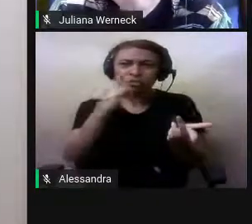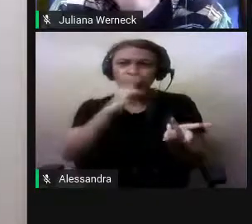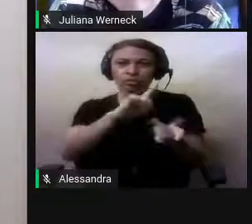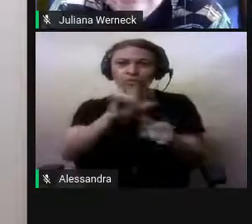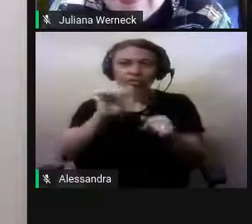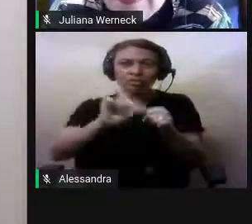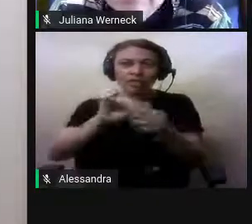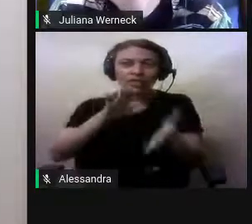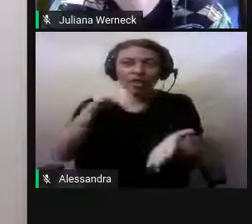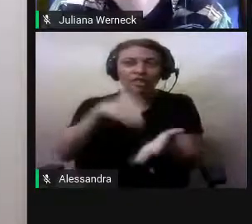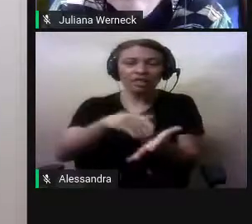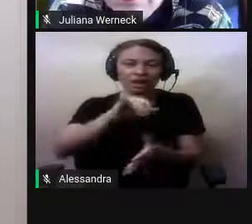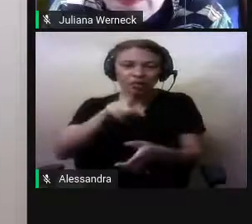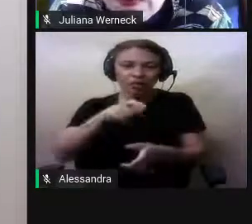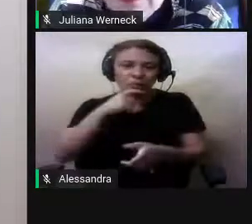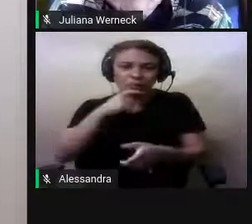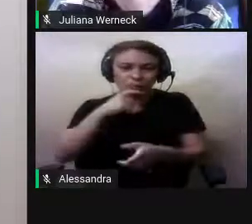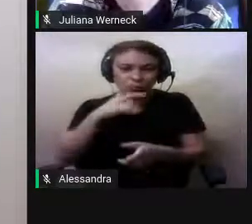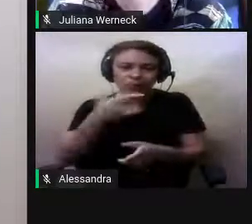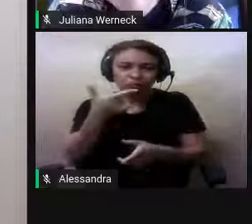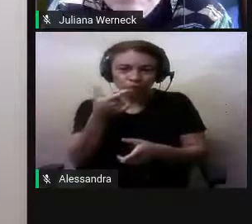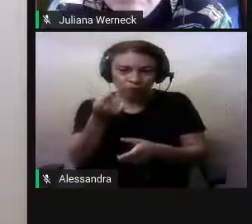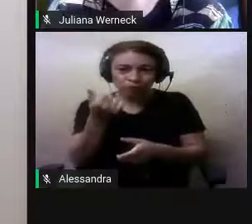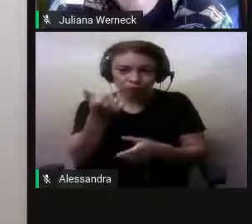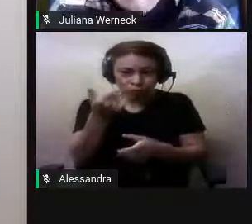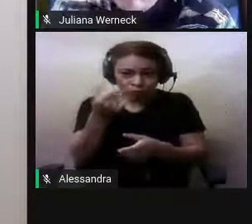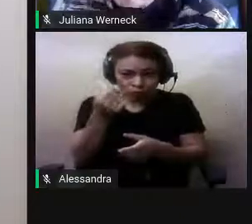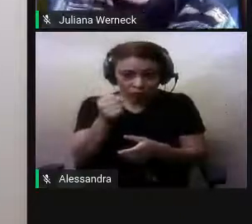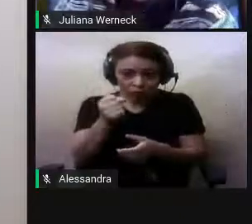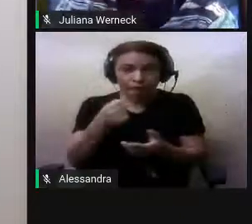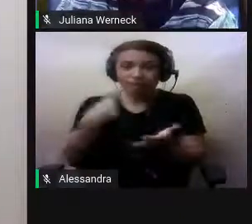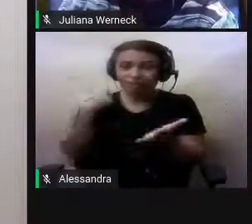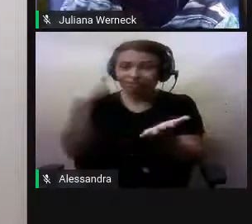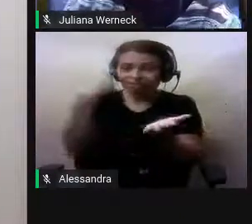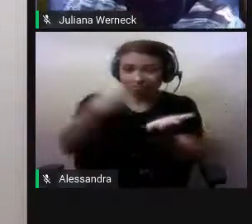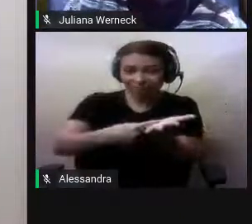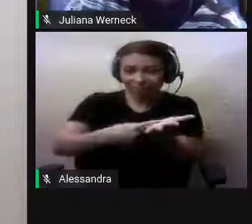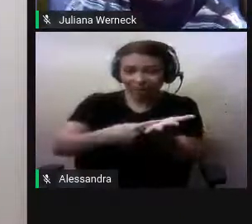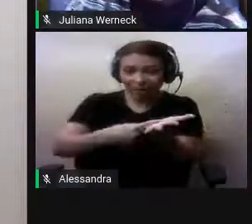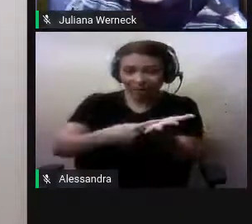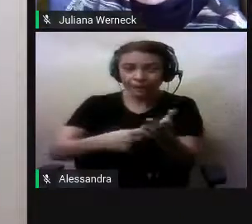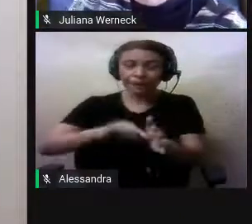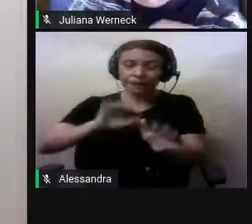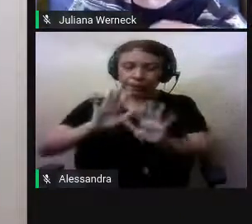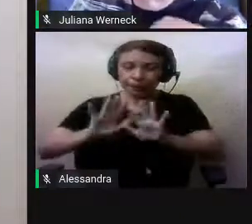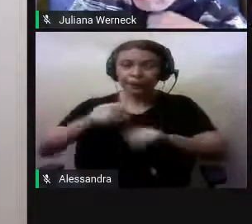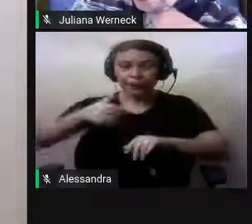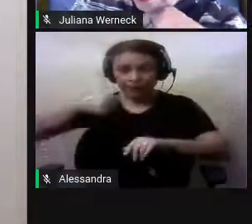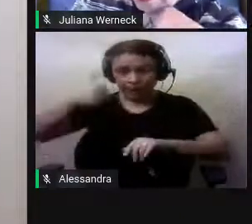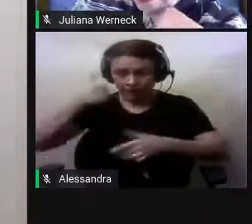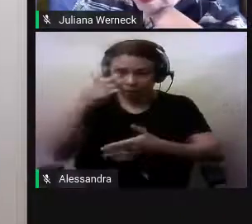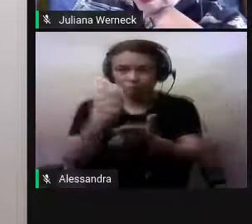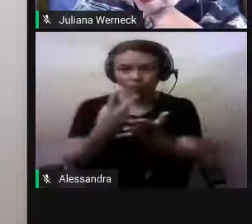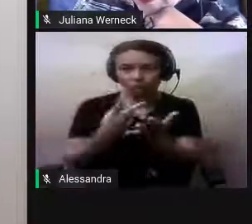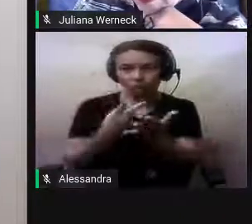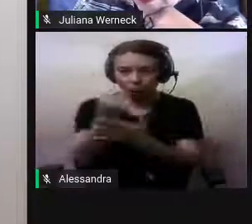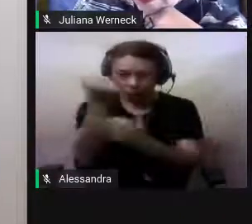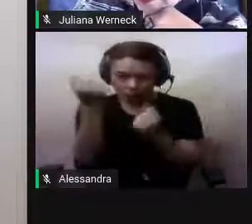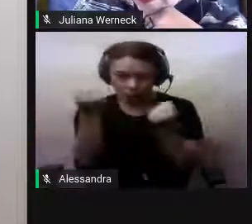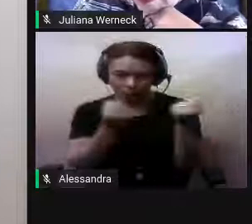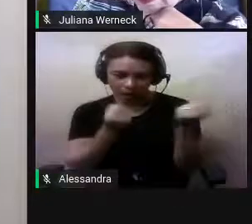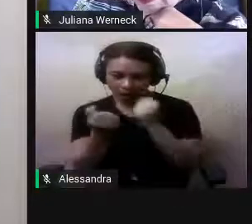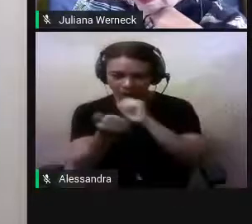isso até julho de 2018. Então, eu adaptei a minha meta. Eu defini que primeiro eu iria comprar um carro para depois tirar